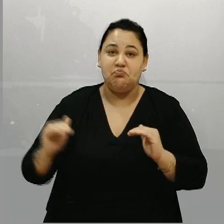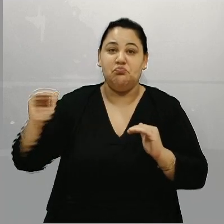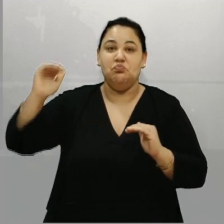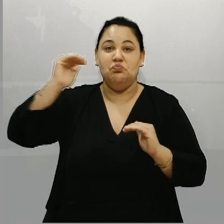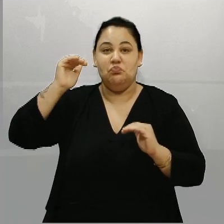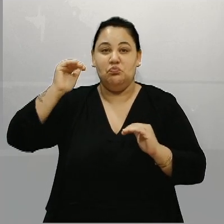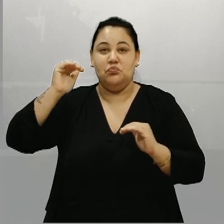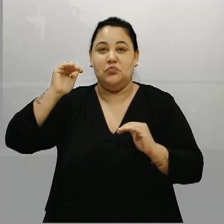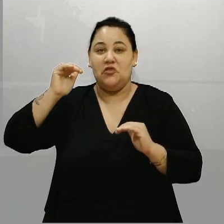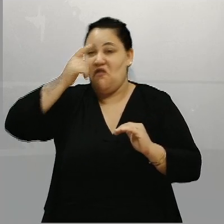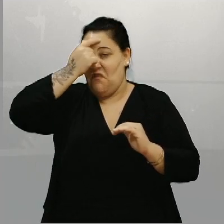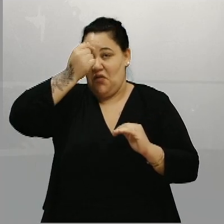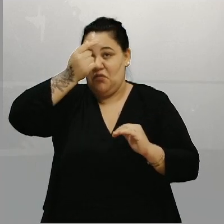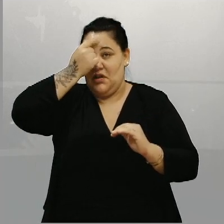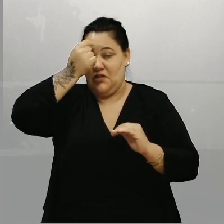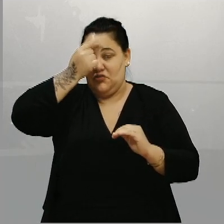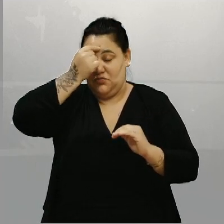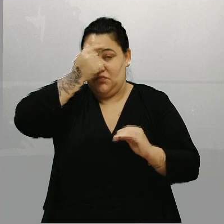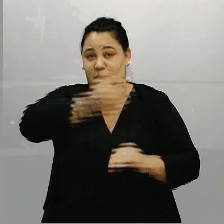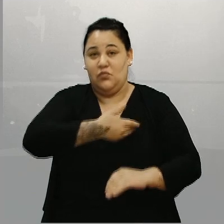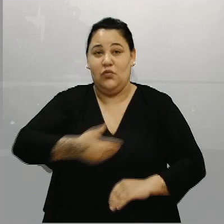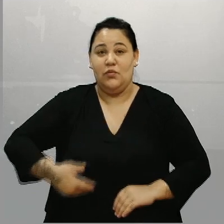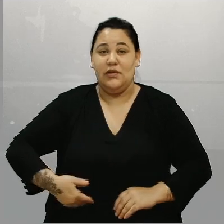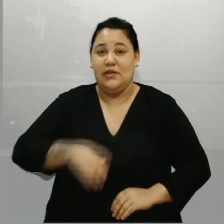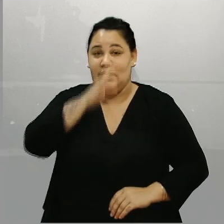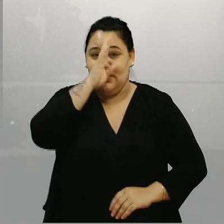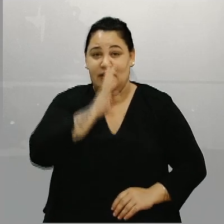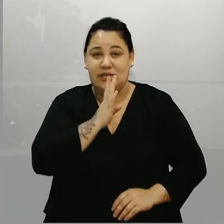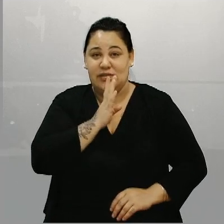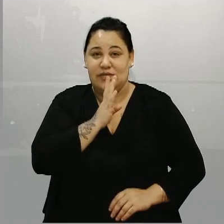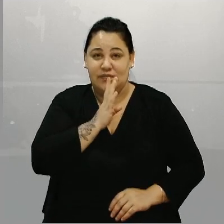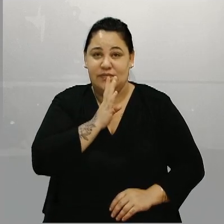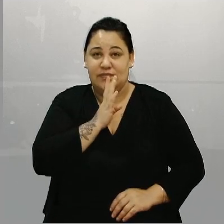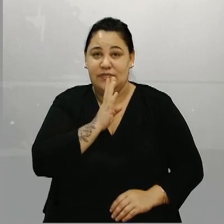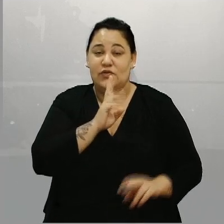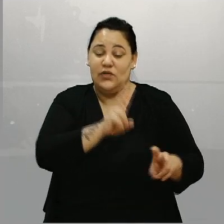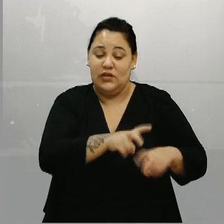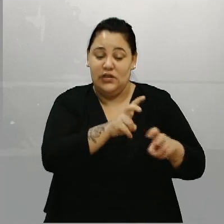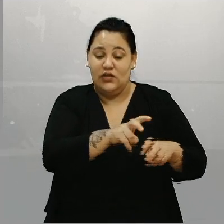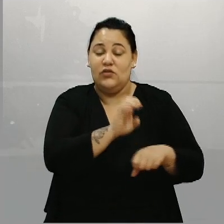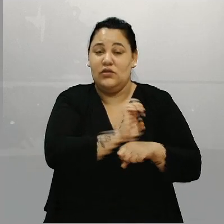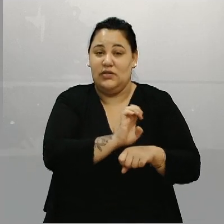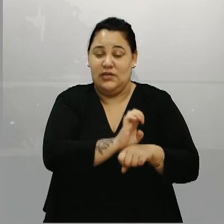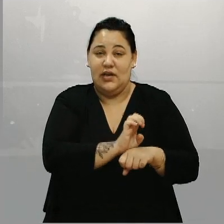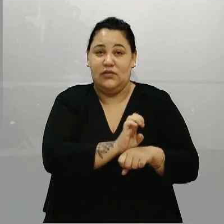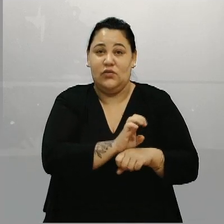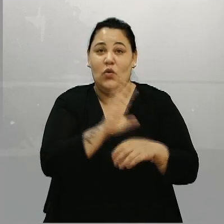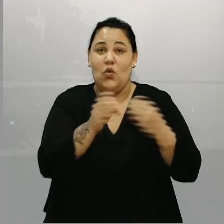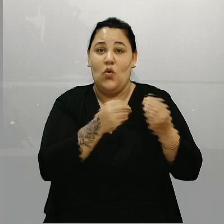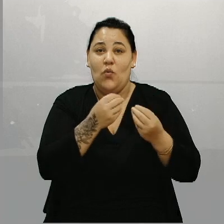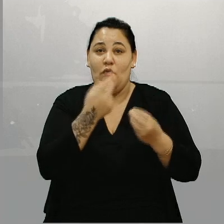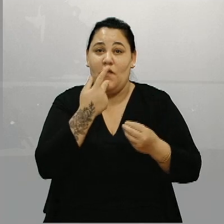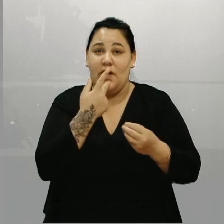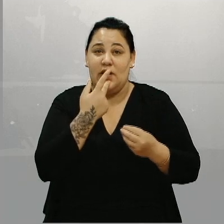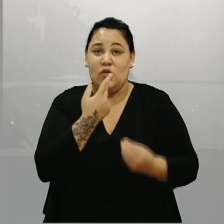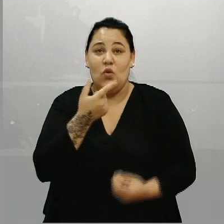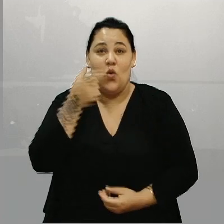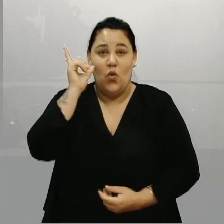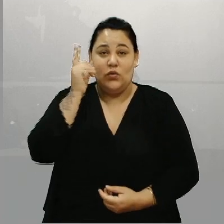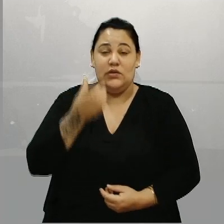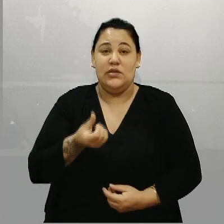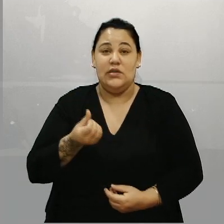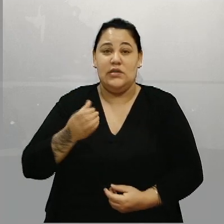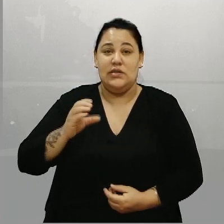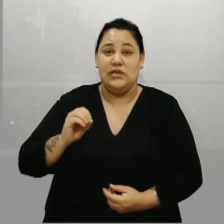pública, gratuita, no interior dos estados também, como foi anunciado ontem. 60 milhões para